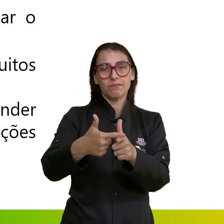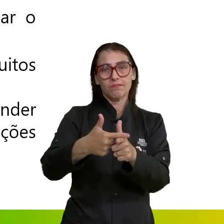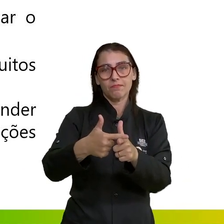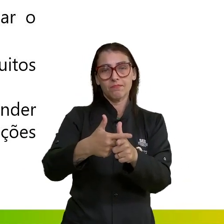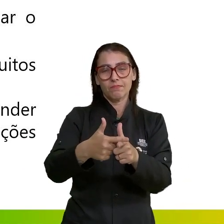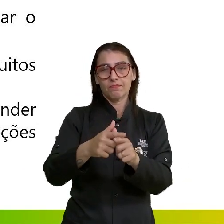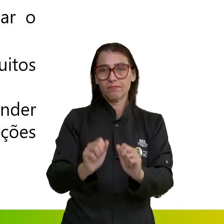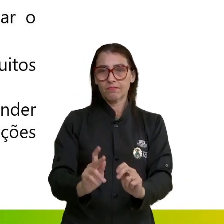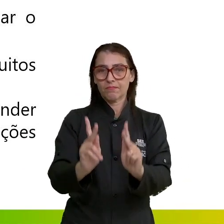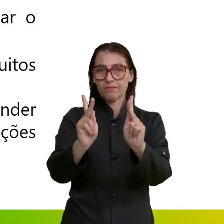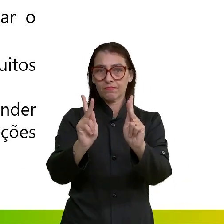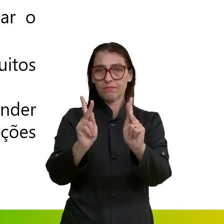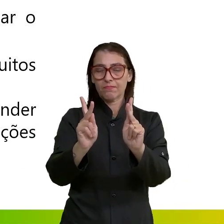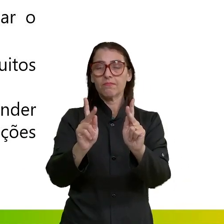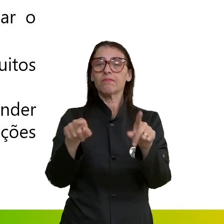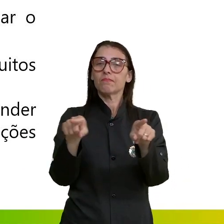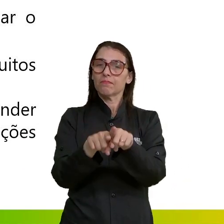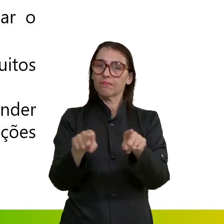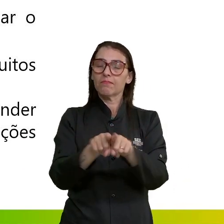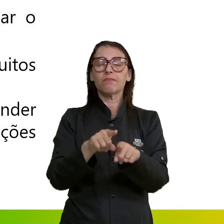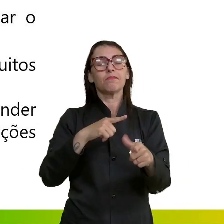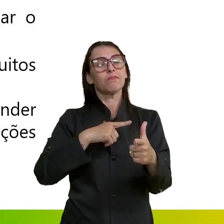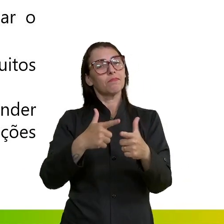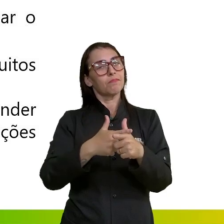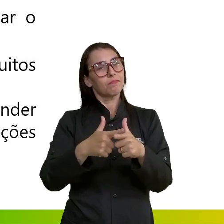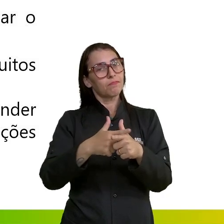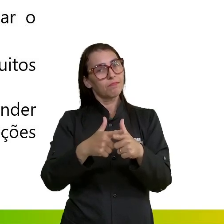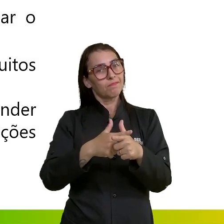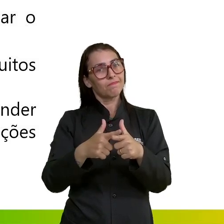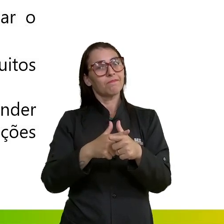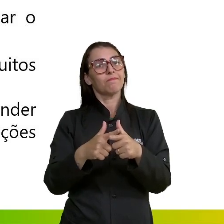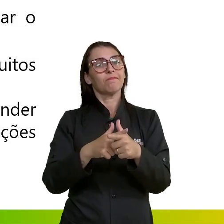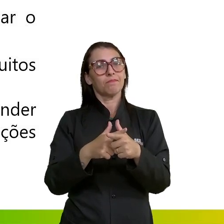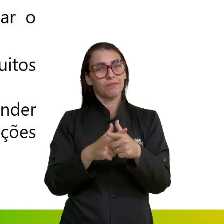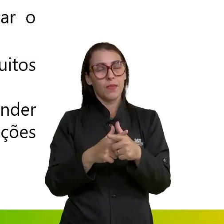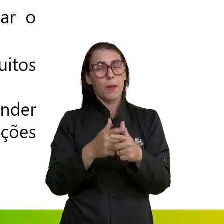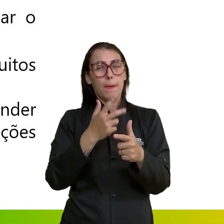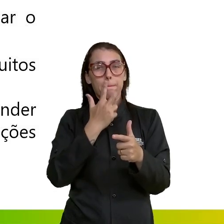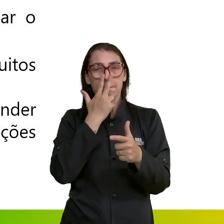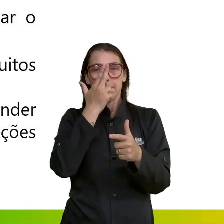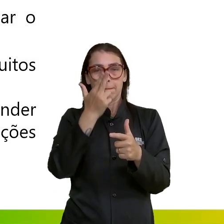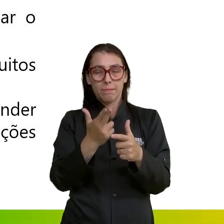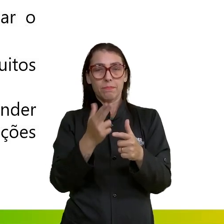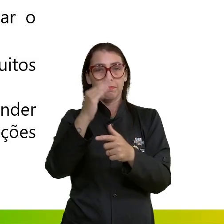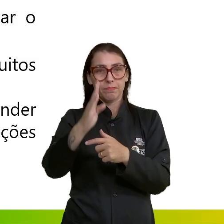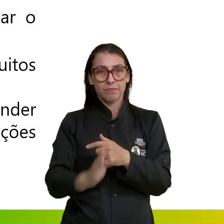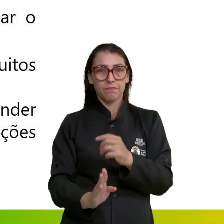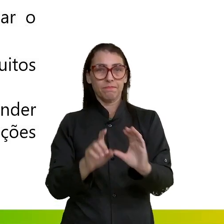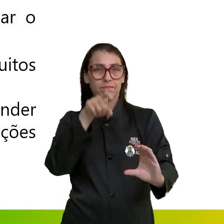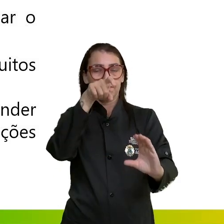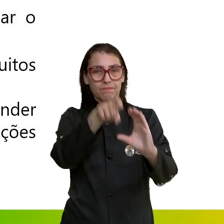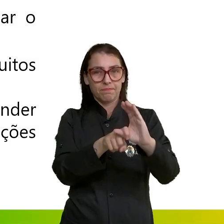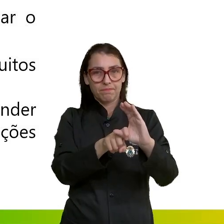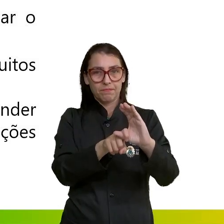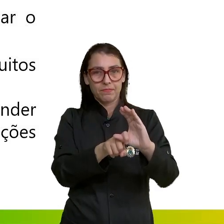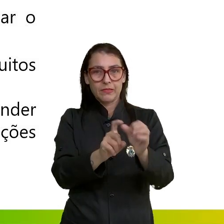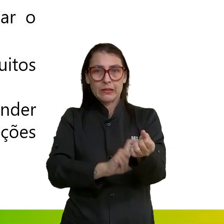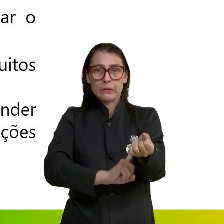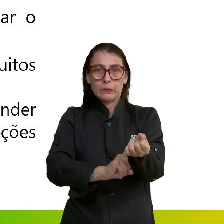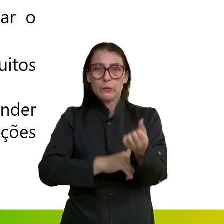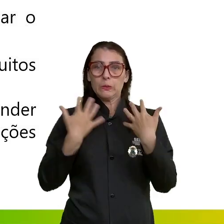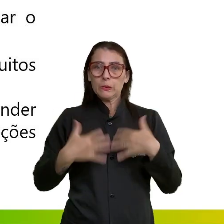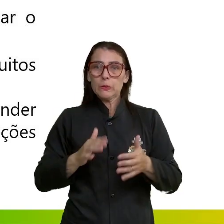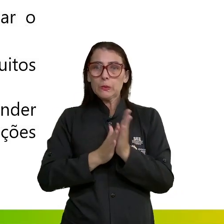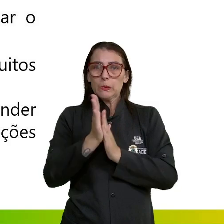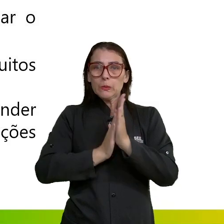problemas. Ok? A gente também tem um problema social muito grande, principalmente no Brasil, que é o endividamento e